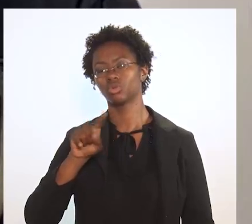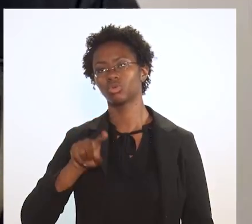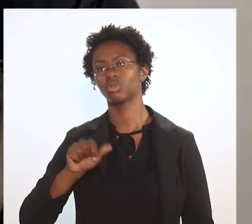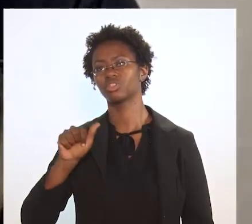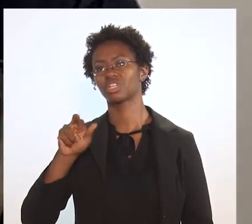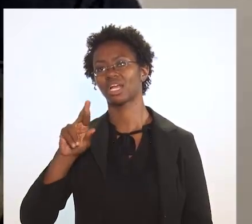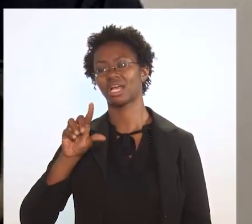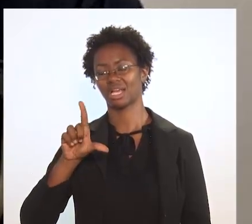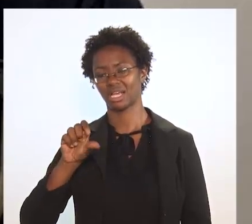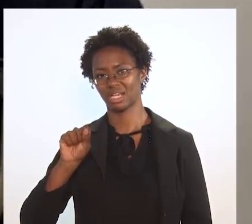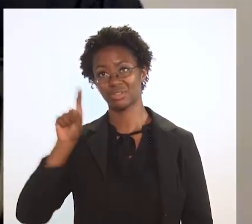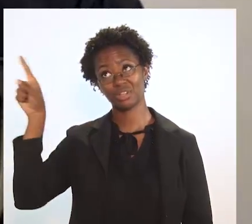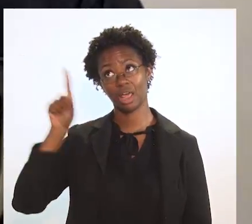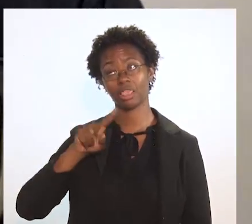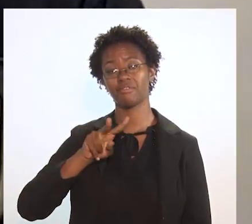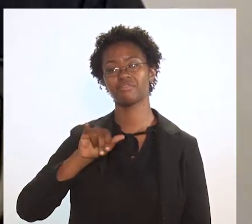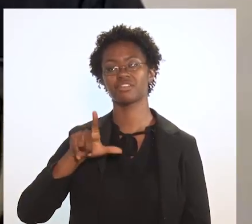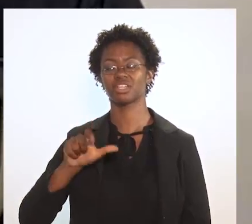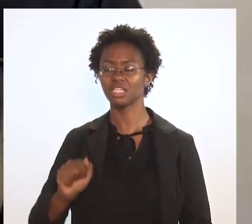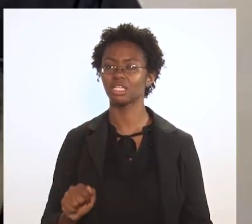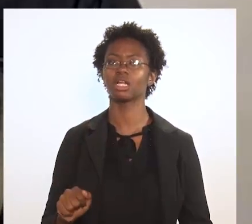Luiz Carlos da Vila,